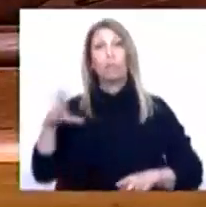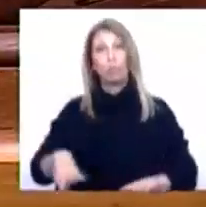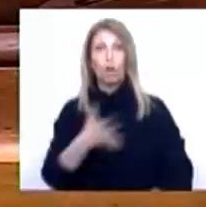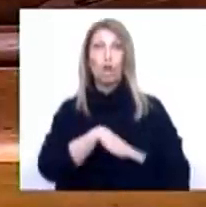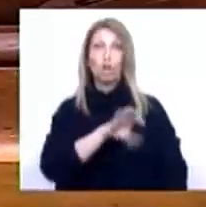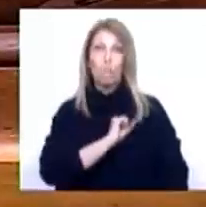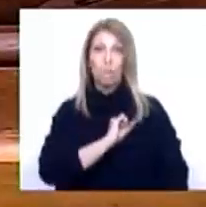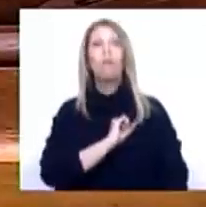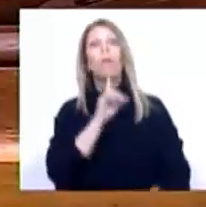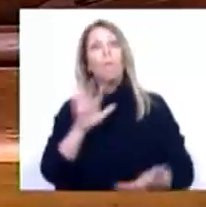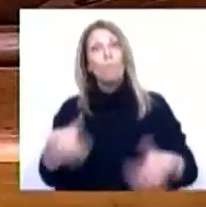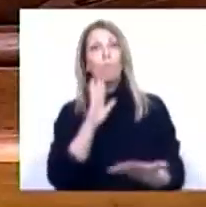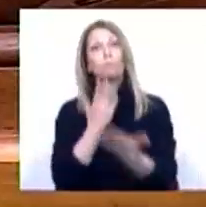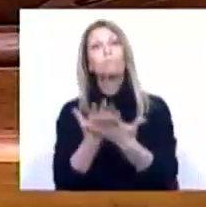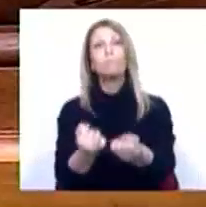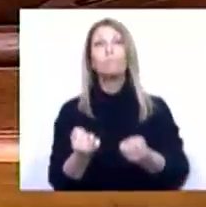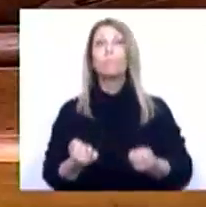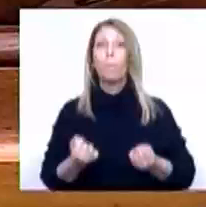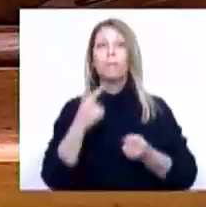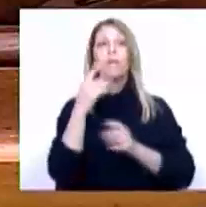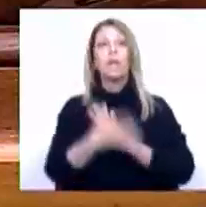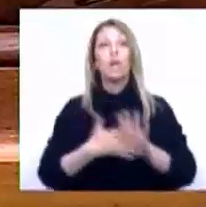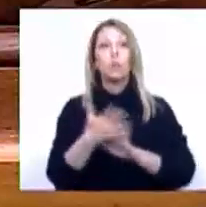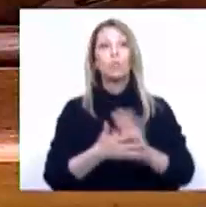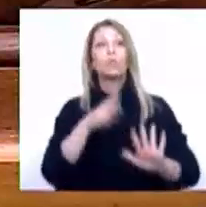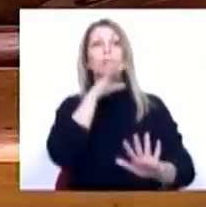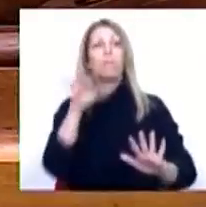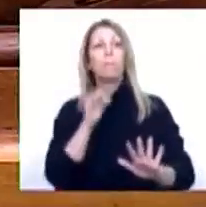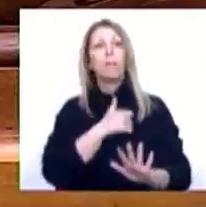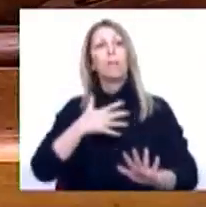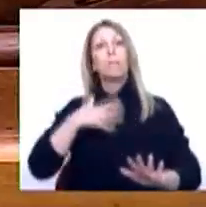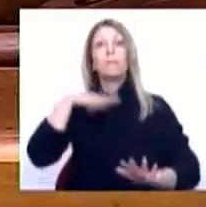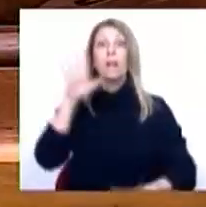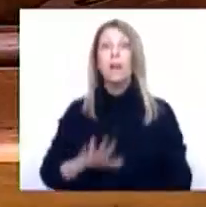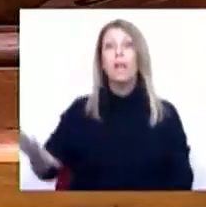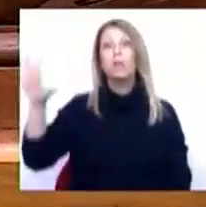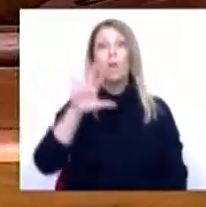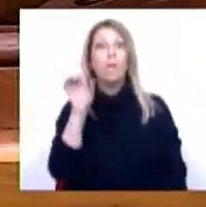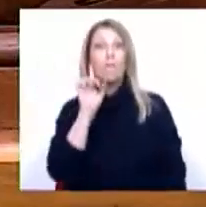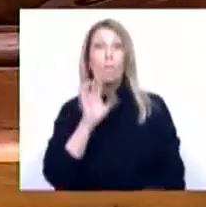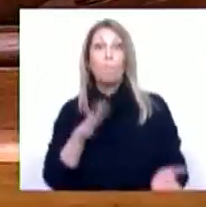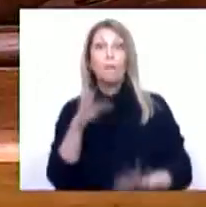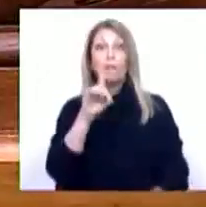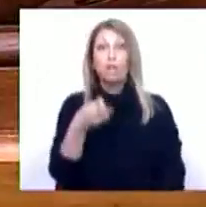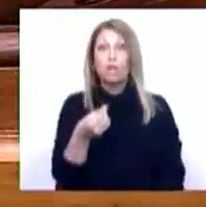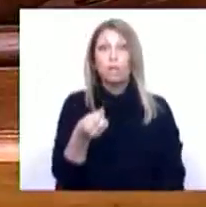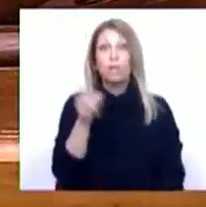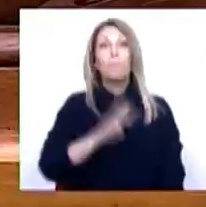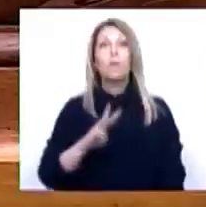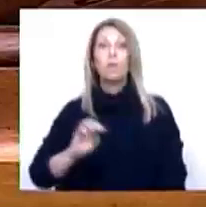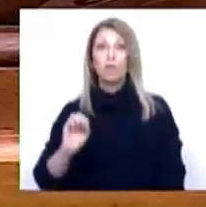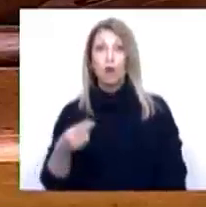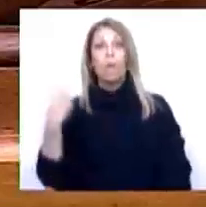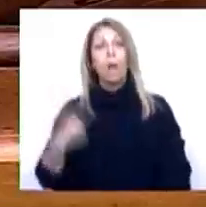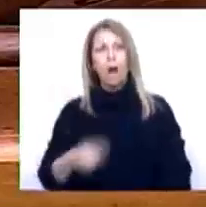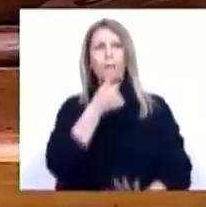poupanças para as indústrias, para as famílias e empresas nacionais da ordem dos 690 milhões de euros, mas também temos um conjunto de